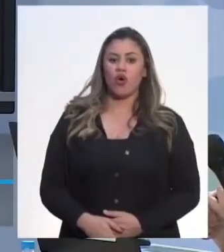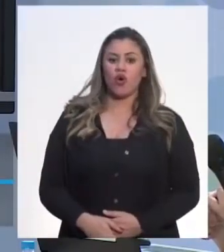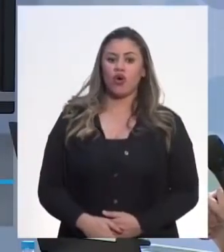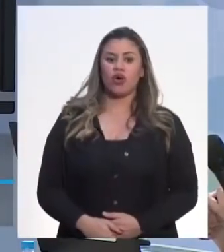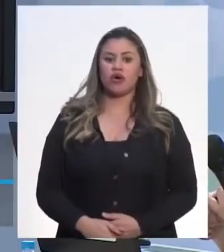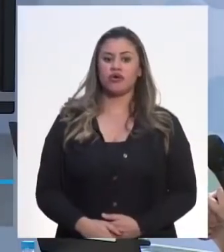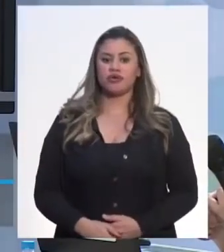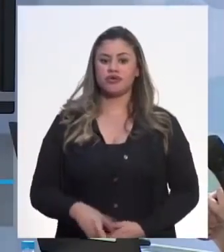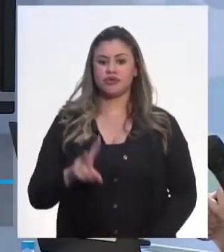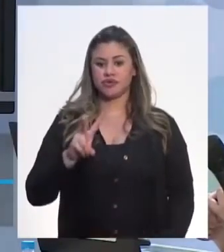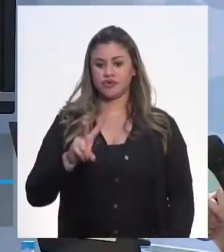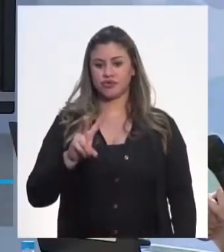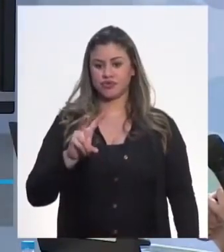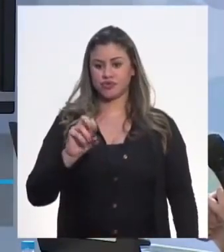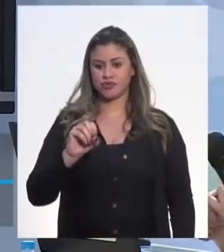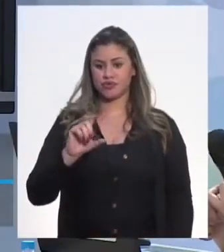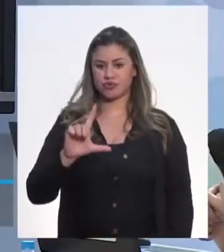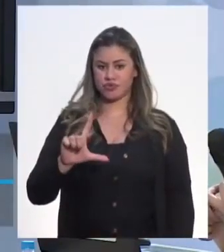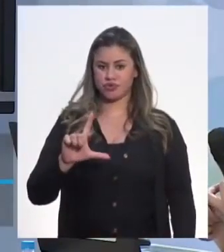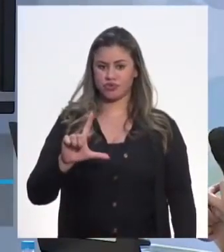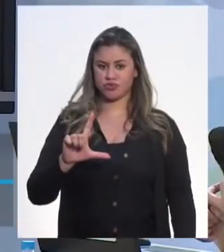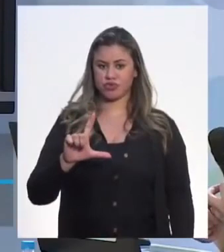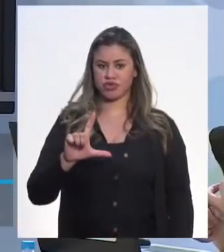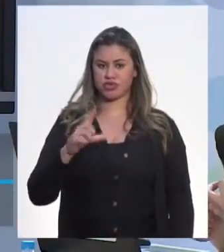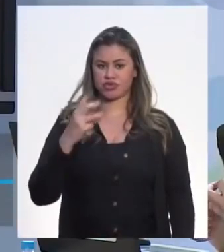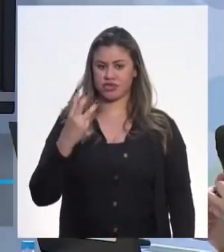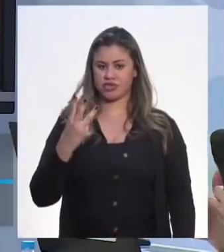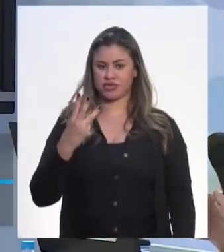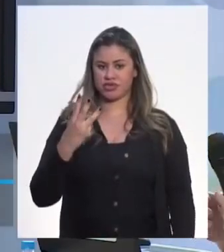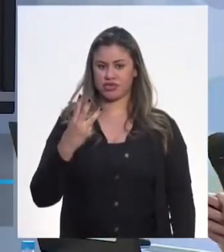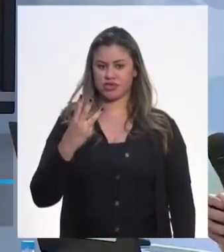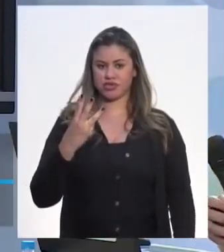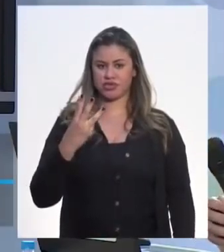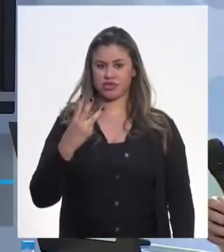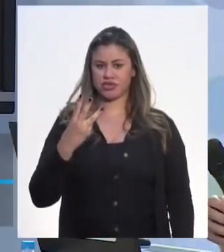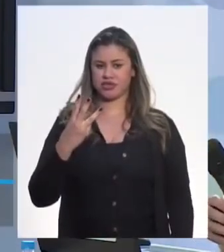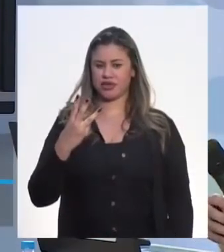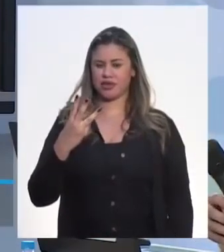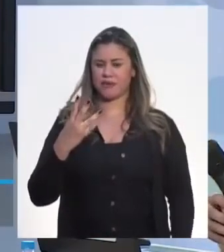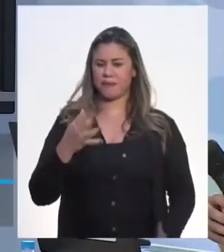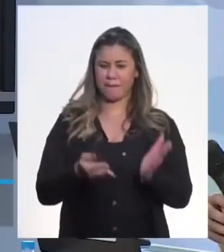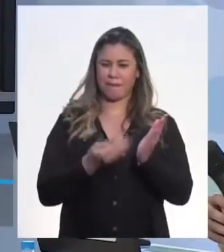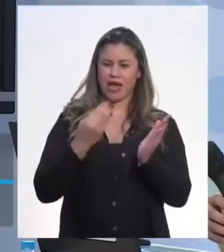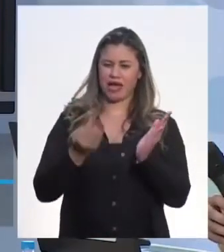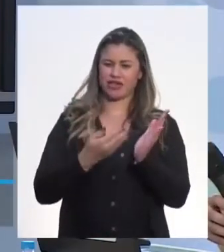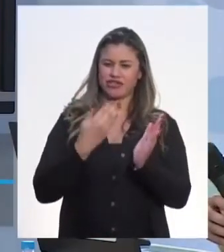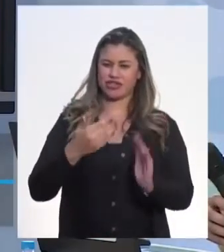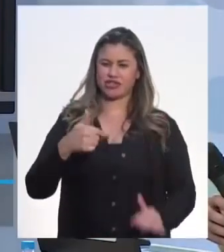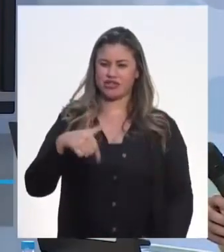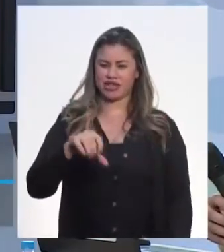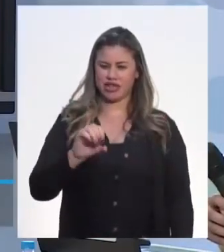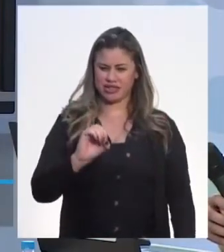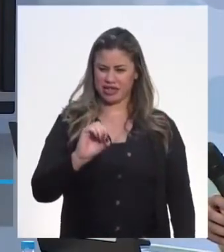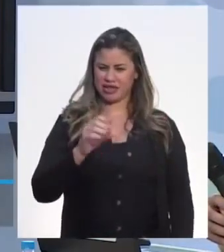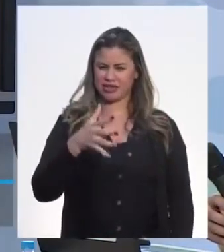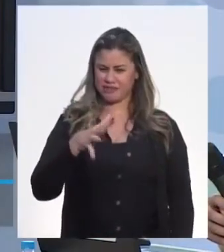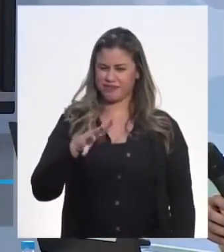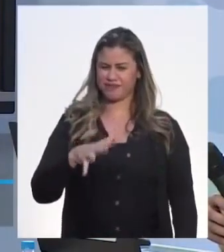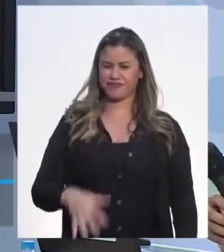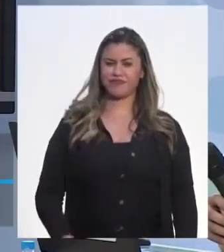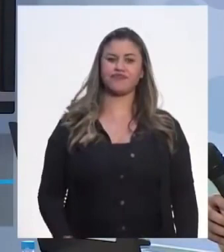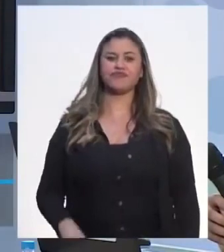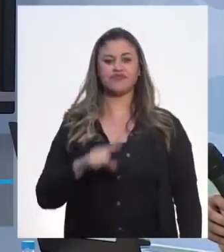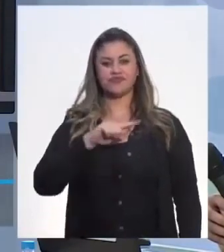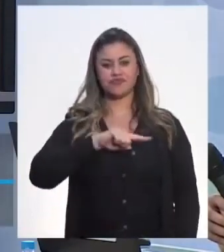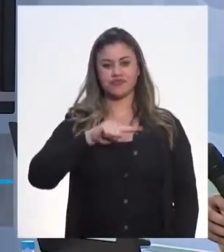no Volume 3 na página 70 por ali tá bom então vocês vão